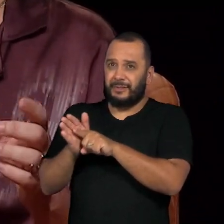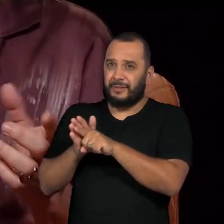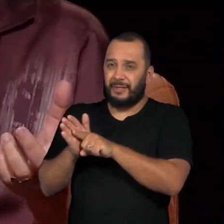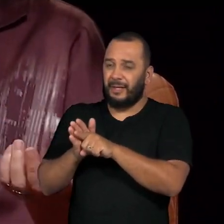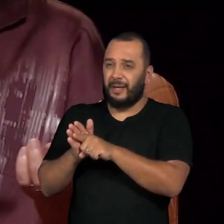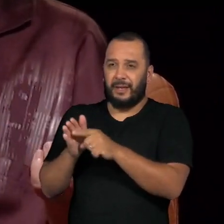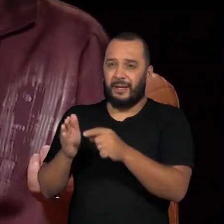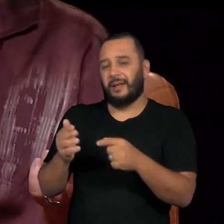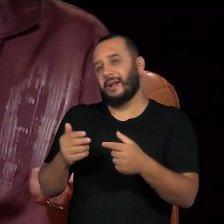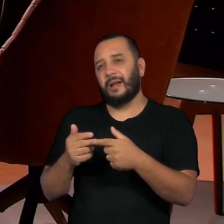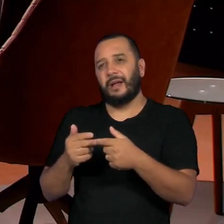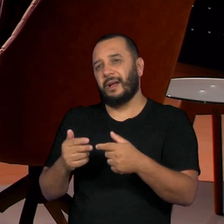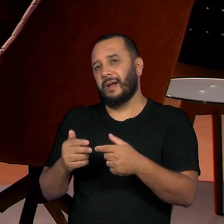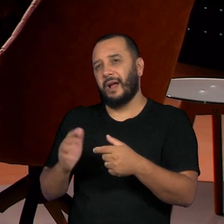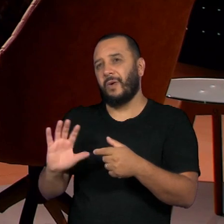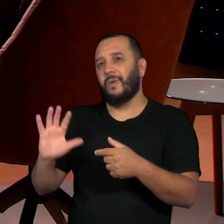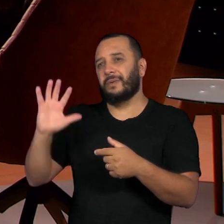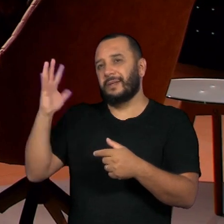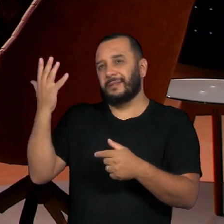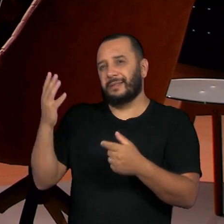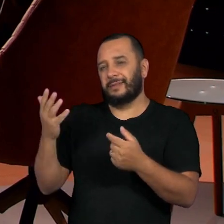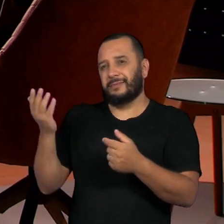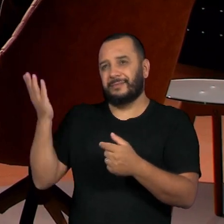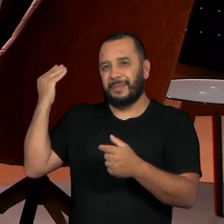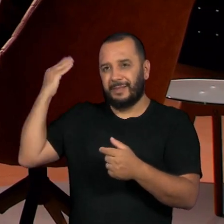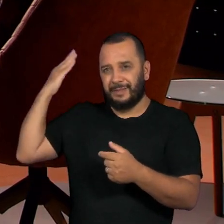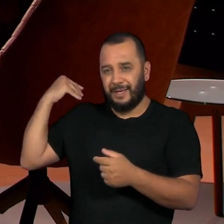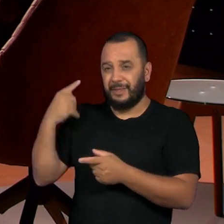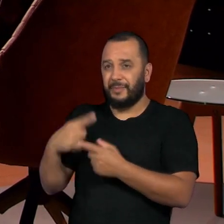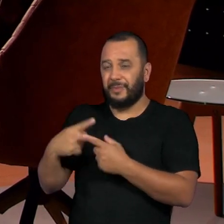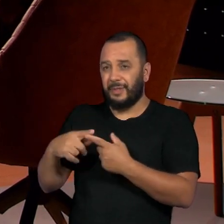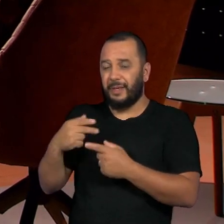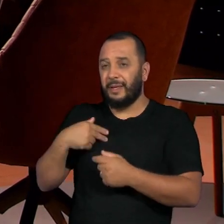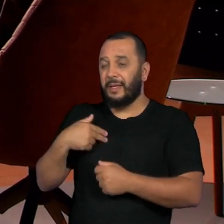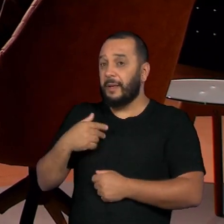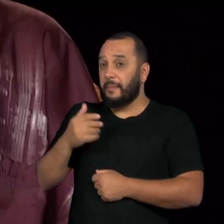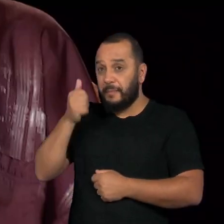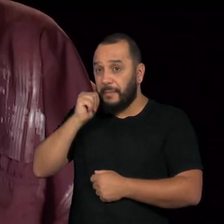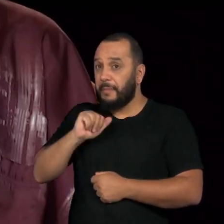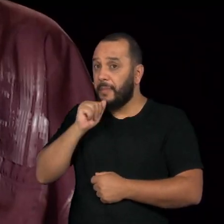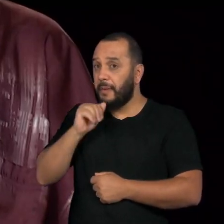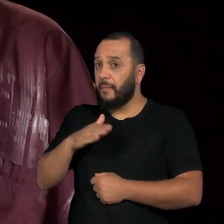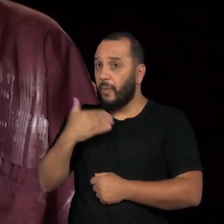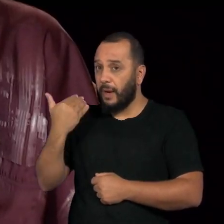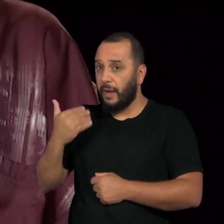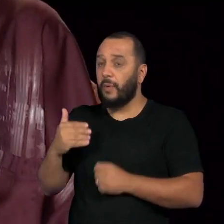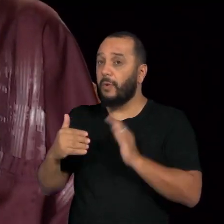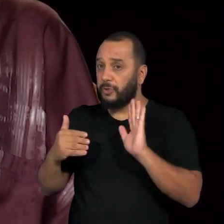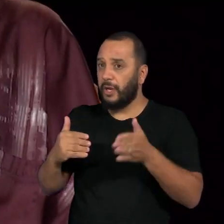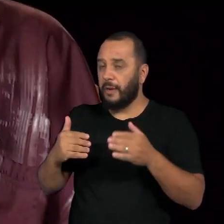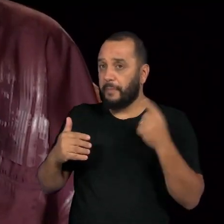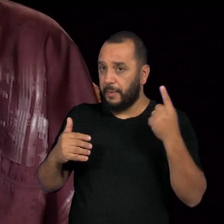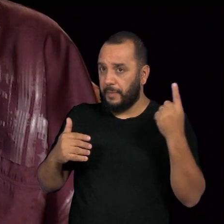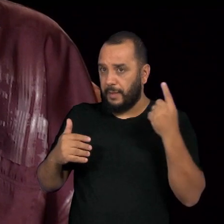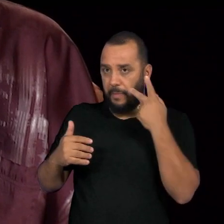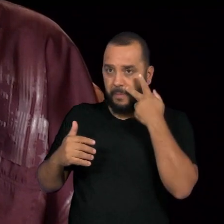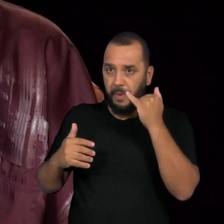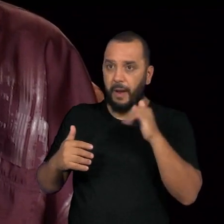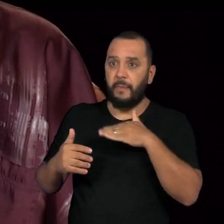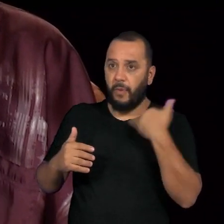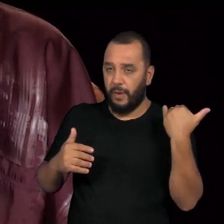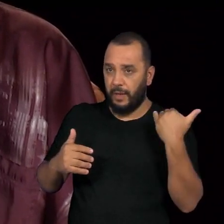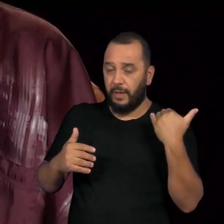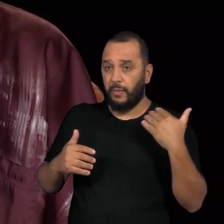algo no passado que eu soube no dia em que minha mãe morreu, meu pai já tinha morrido. E aí meu tio, irmão do meu